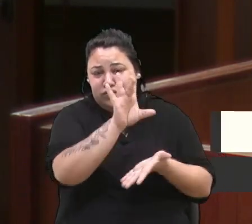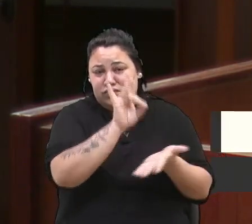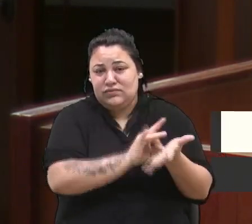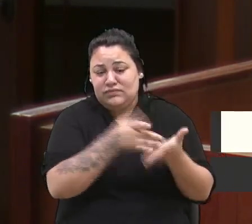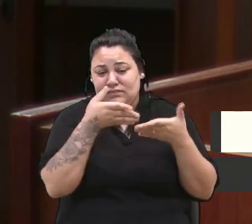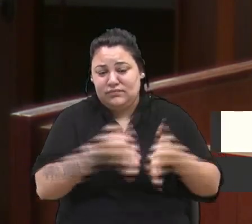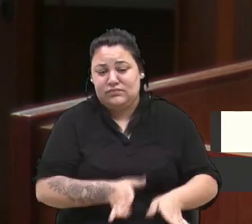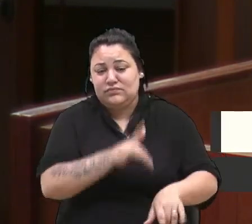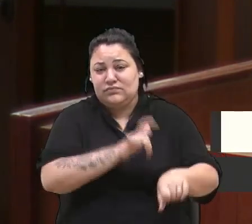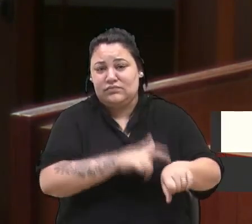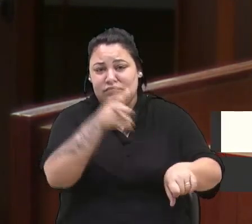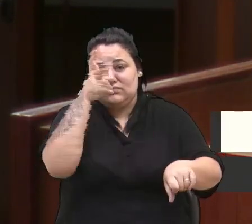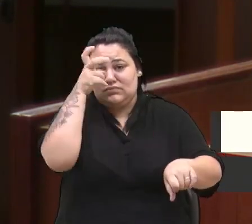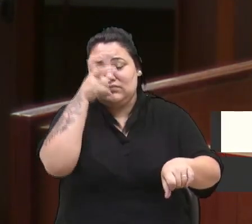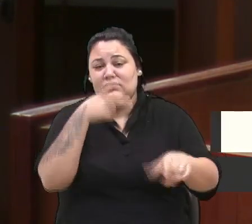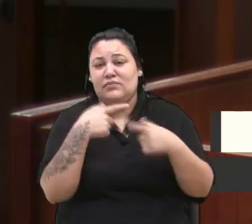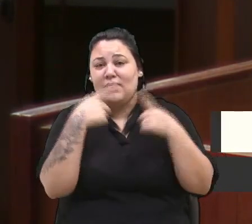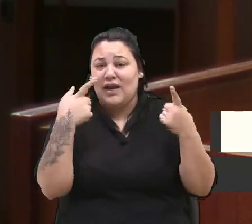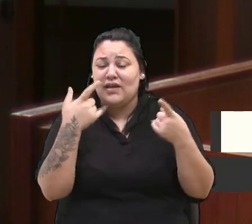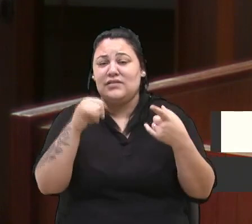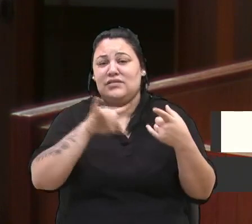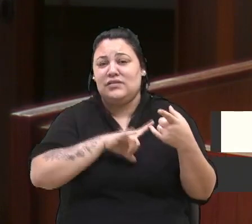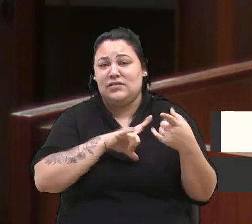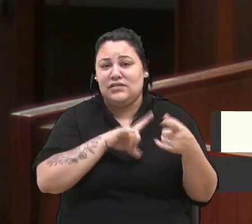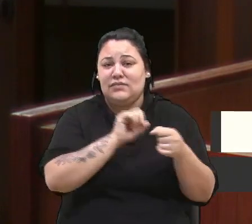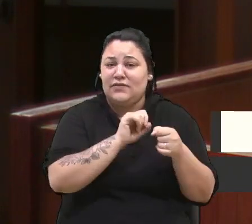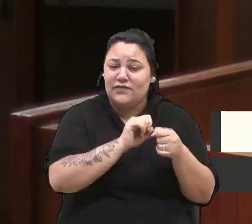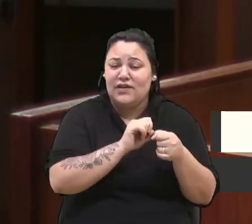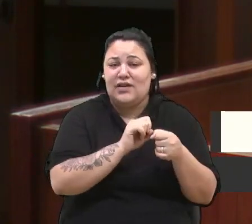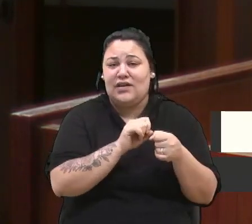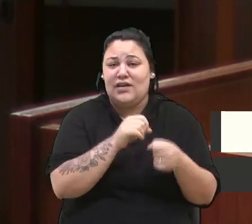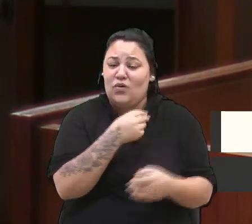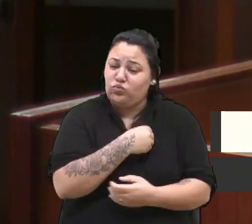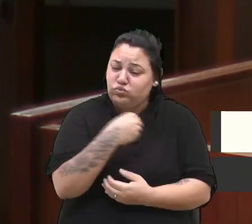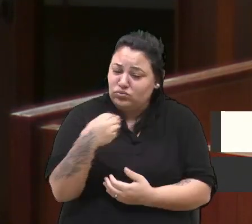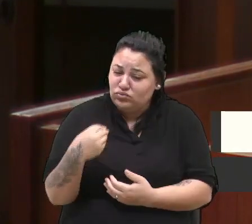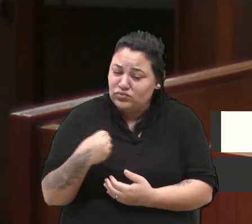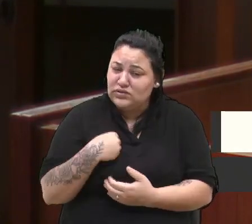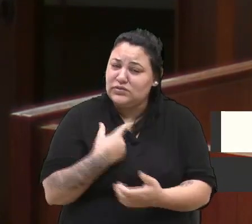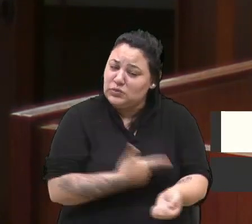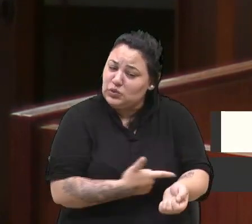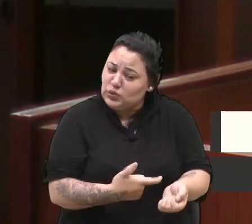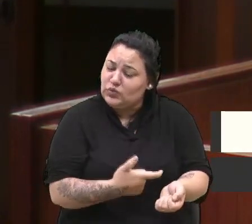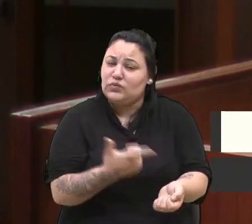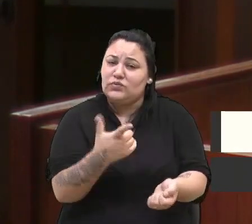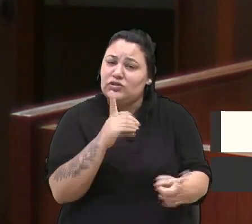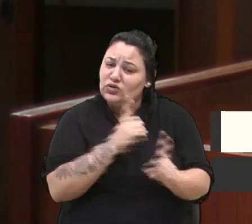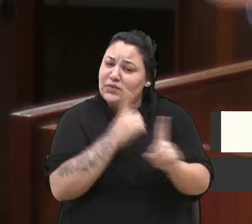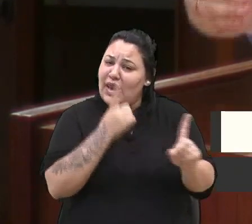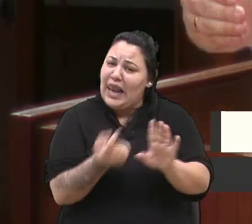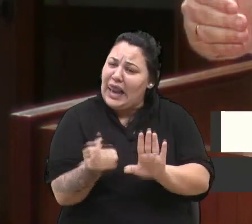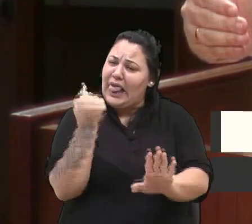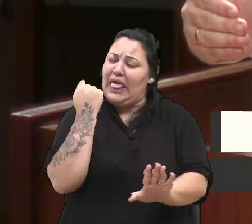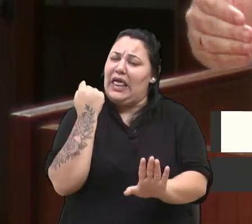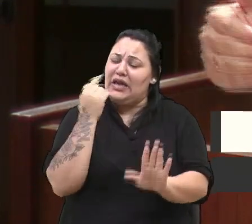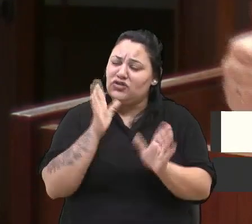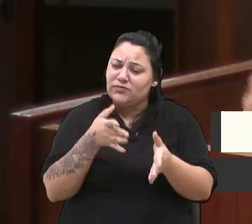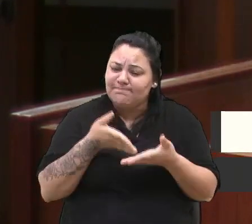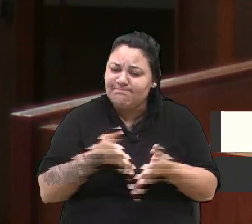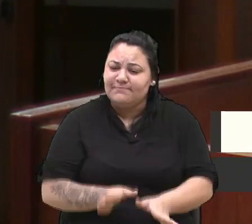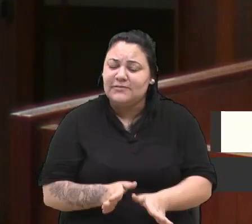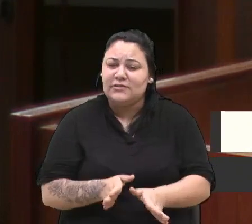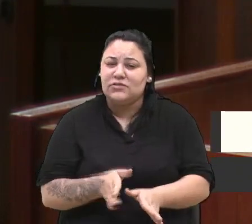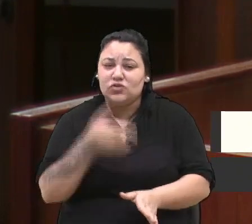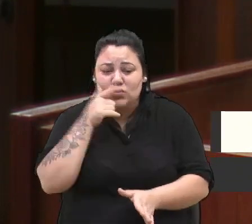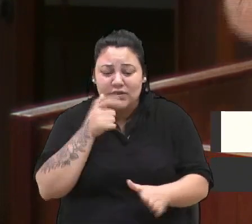nasce, mas que a gente, se fizer este exame lá no início, nós estaremos investindo nesta criança para ela poder